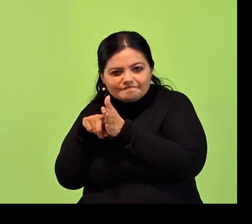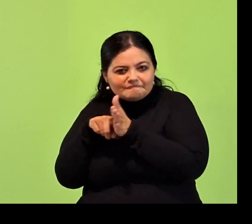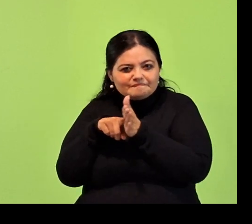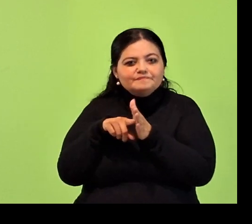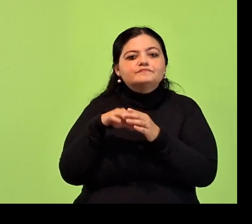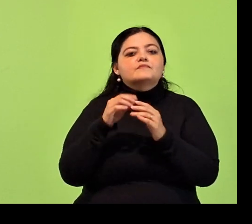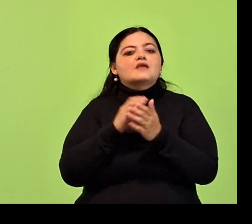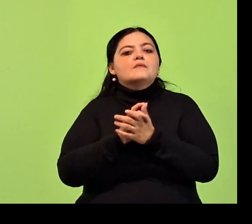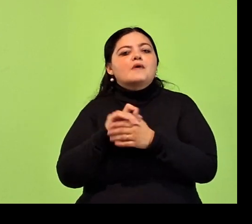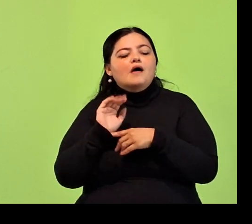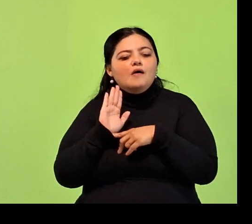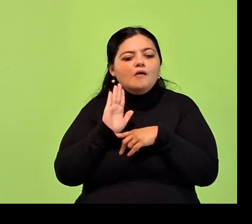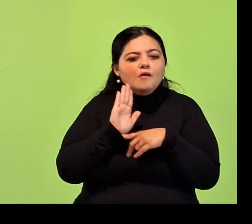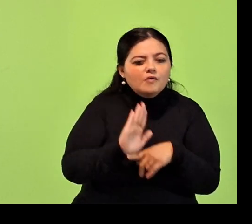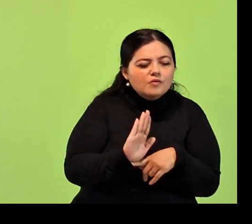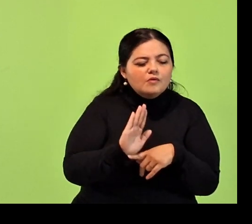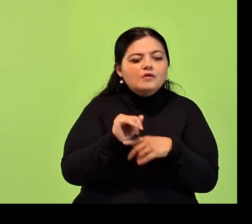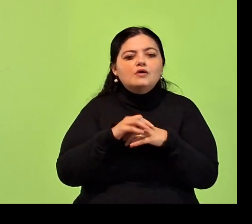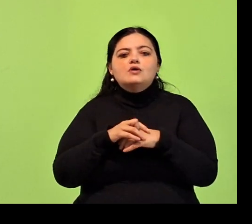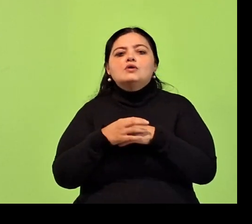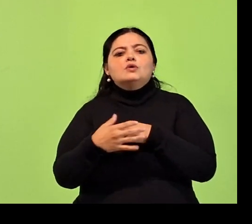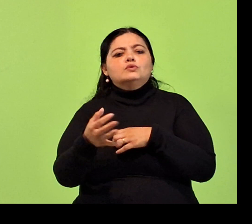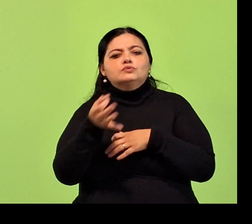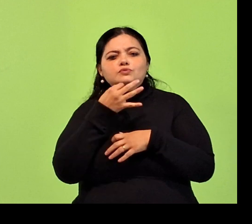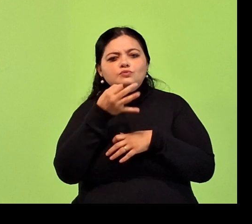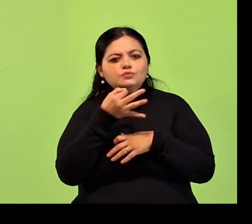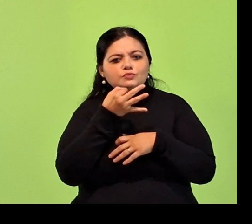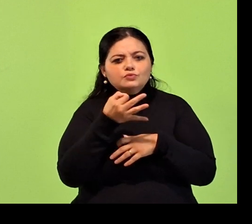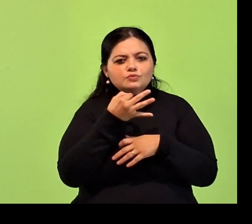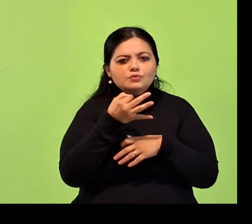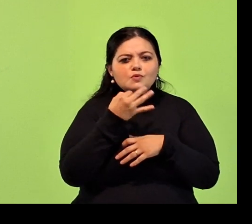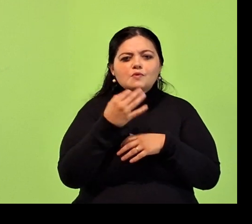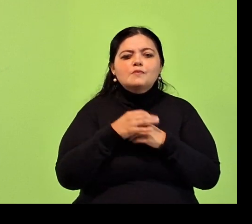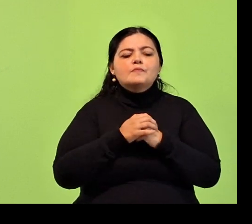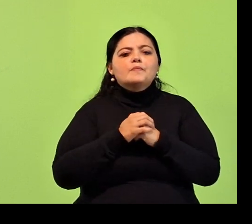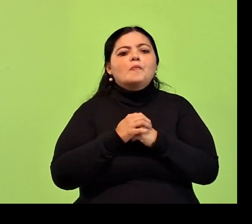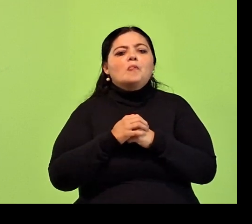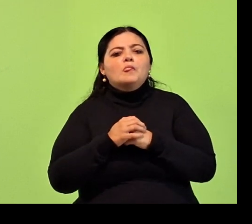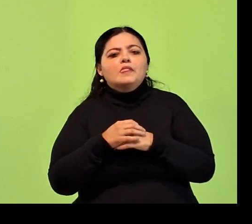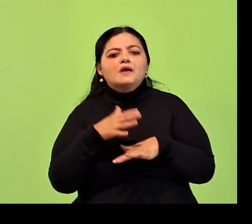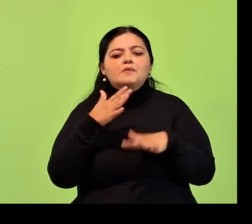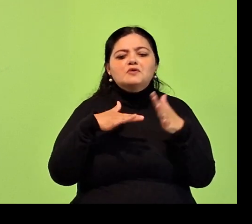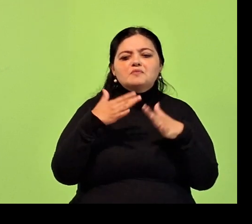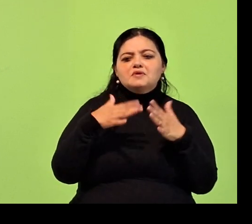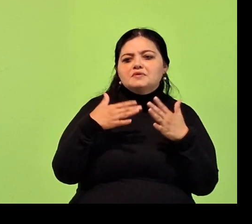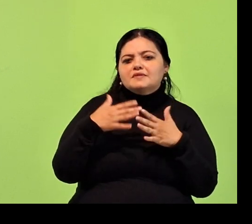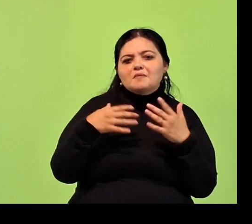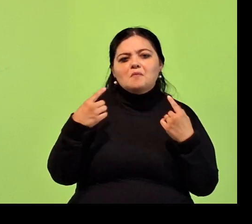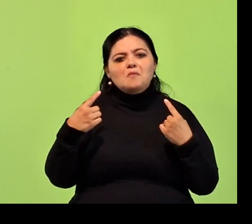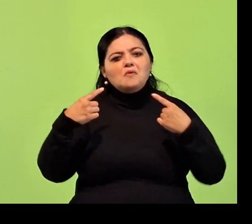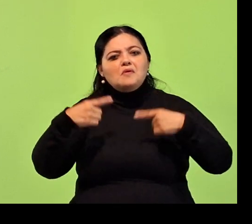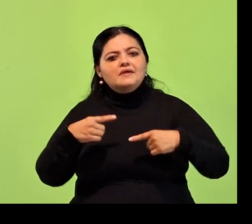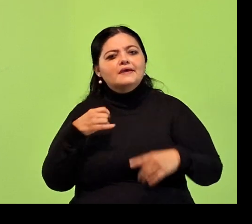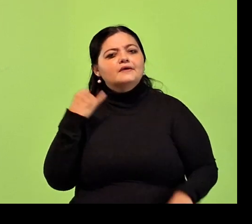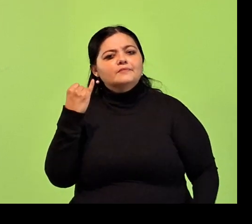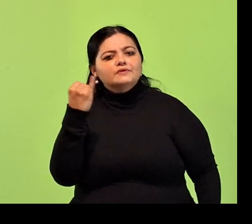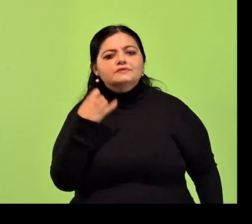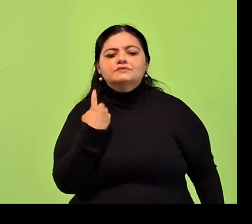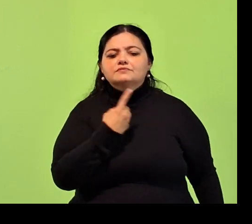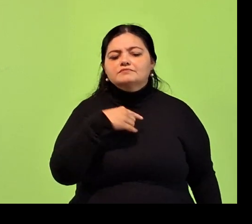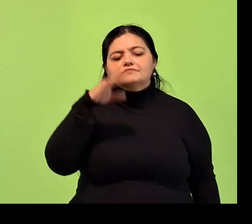defesa, com todas as críticas que podem ser feitas ao Daledoni, dependendo do seu espectro político. É muito importante a gente